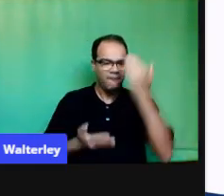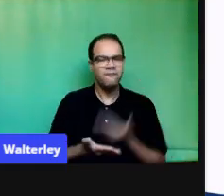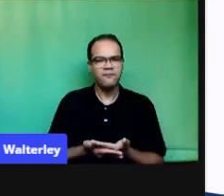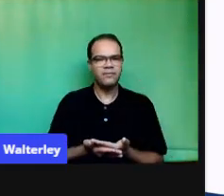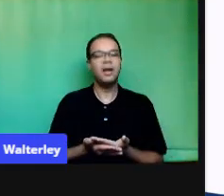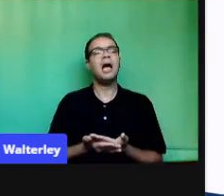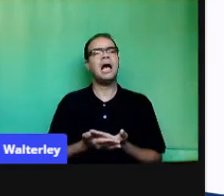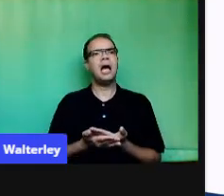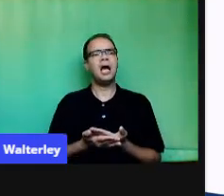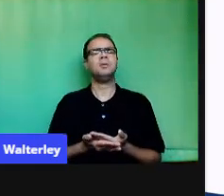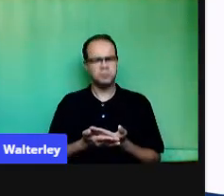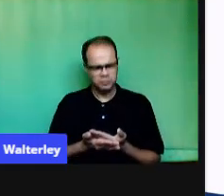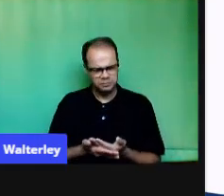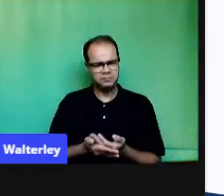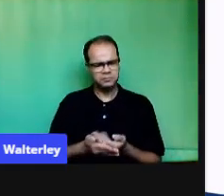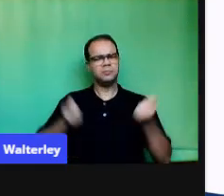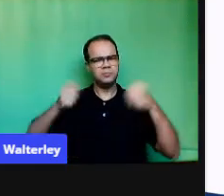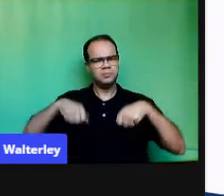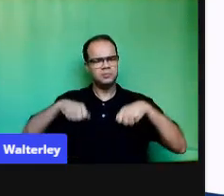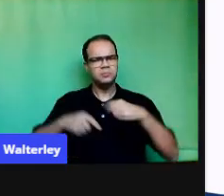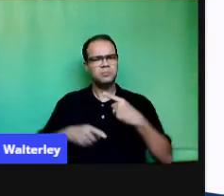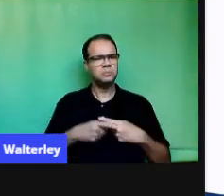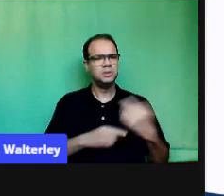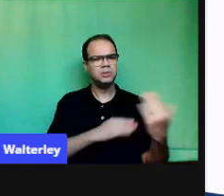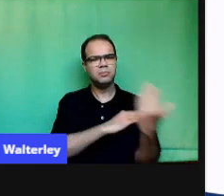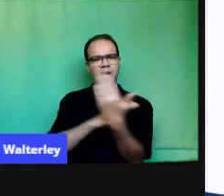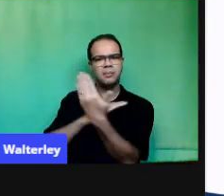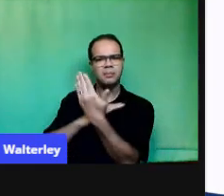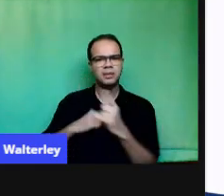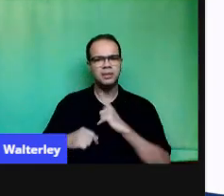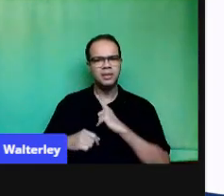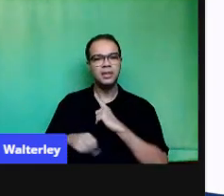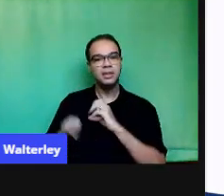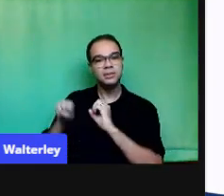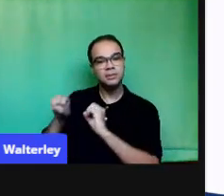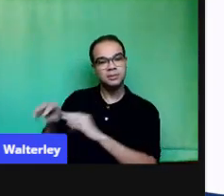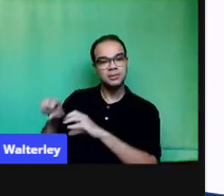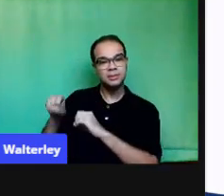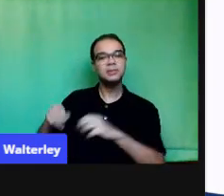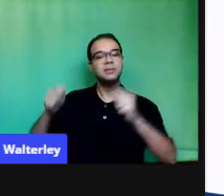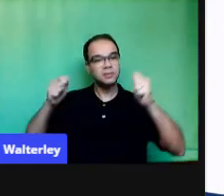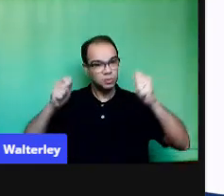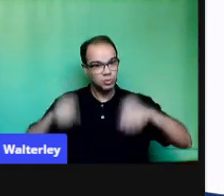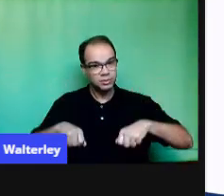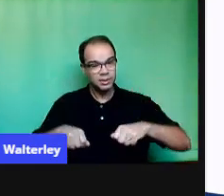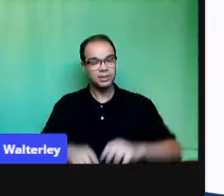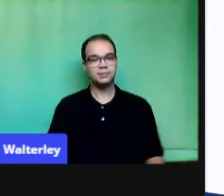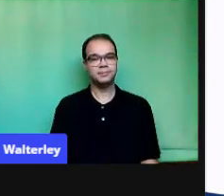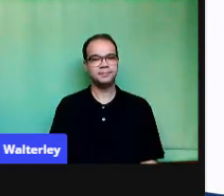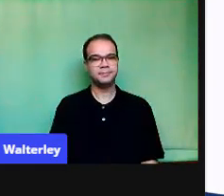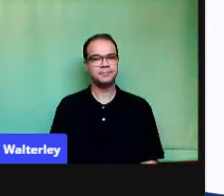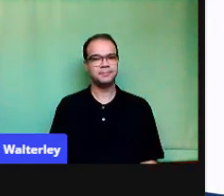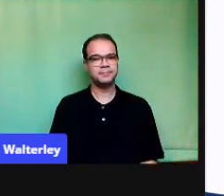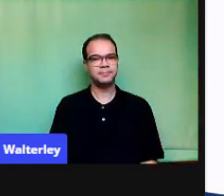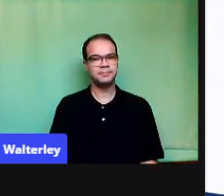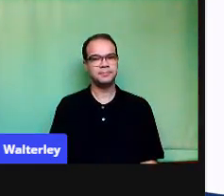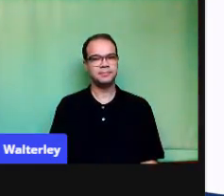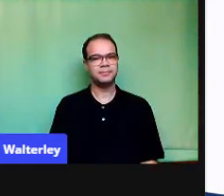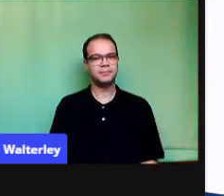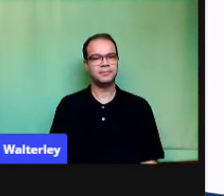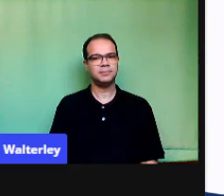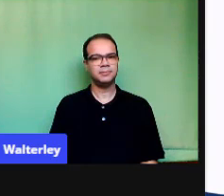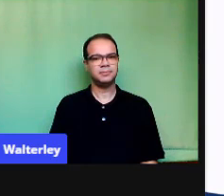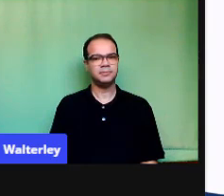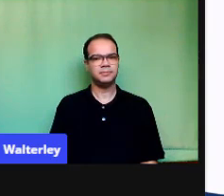até para a gente interagir com esses profissionais e tirar dúvidas no chat, tá? Só para lembrar, antes de passar a fala para a doutora Eliane, que nós deixaremos